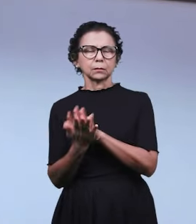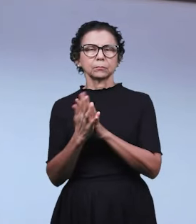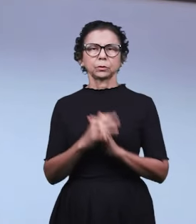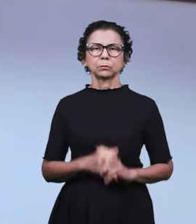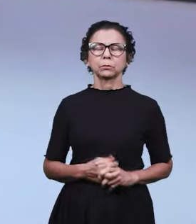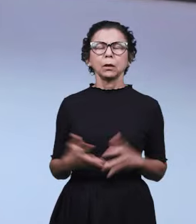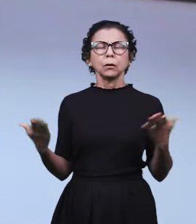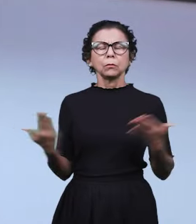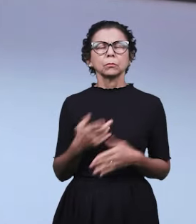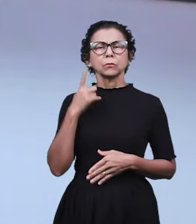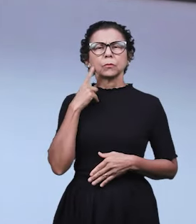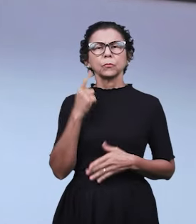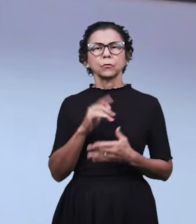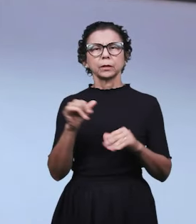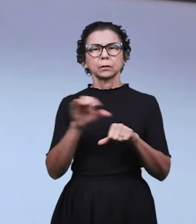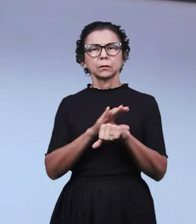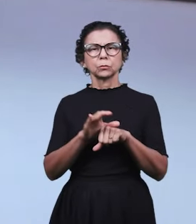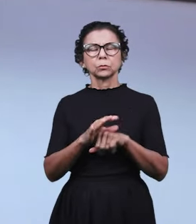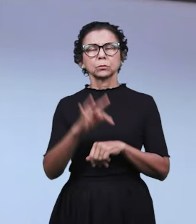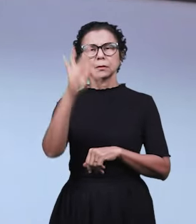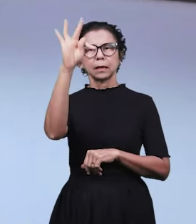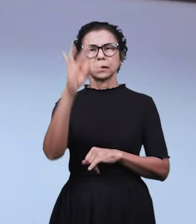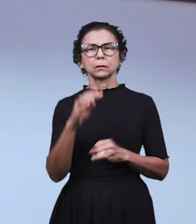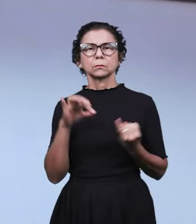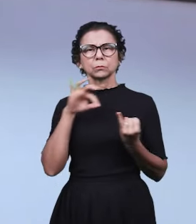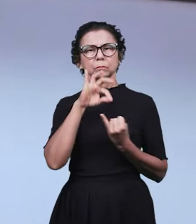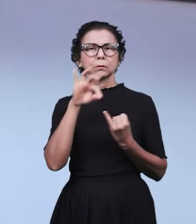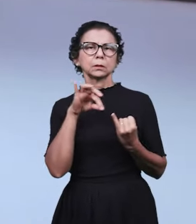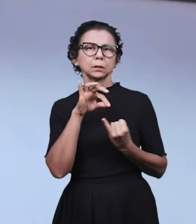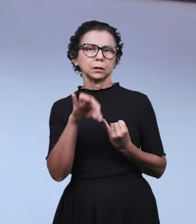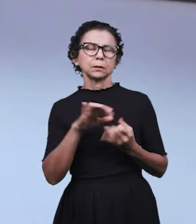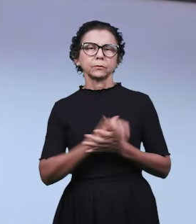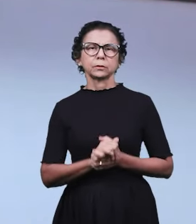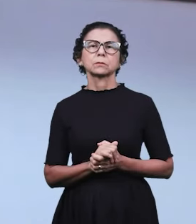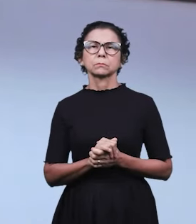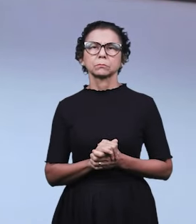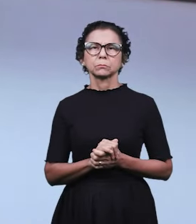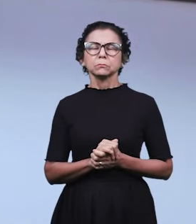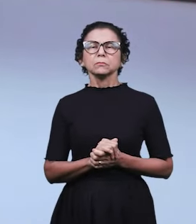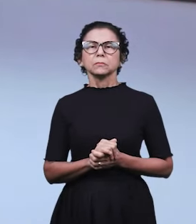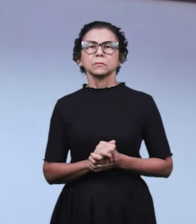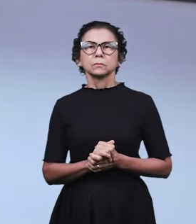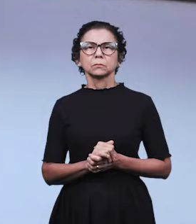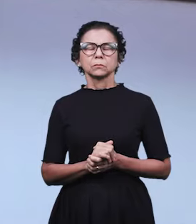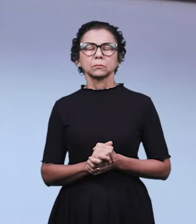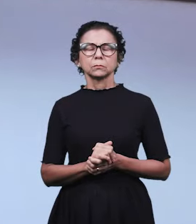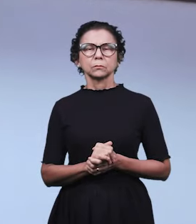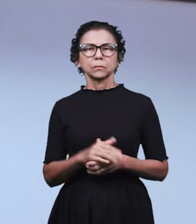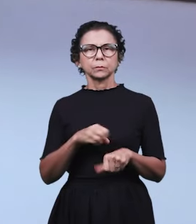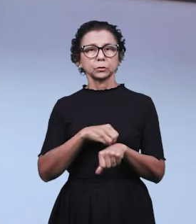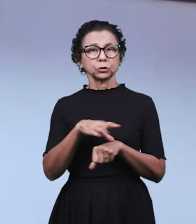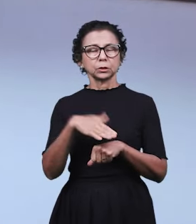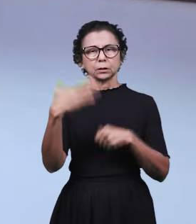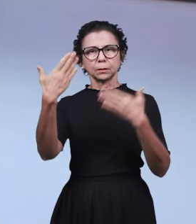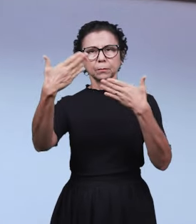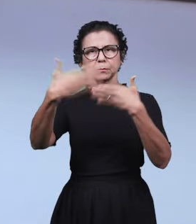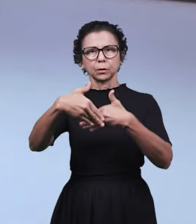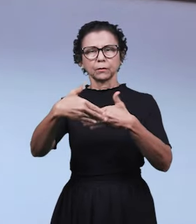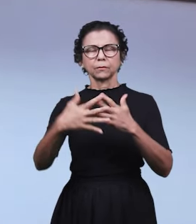dos cursos técnicos do IFES, nós também vamos tratar de orientações para essas provas. Seu filho está